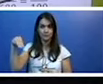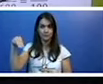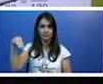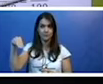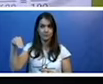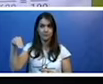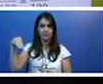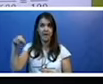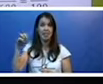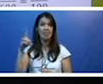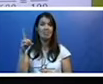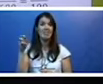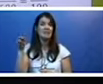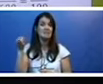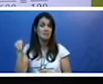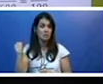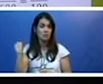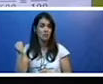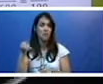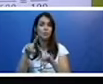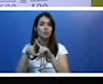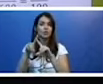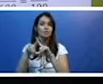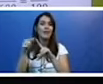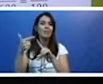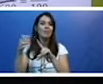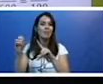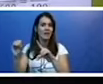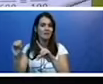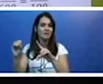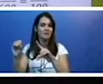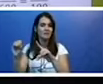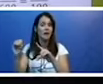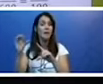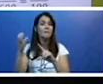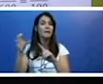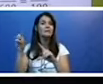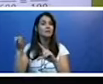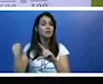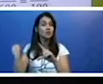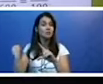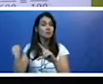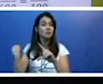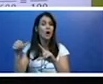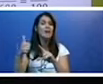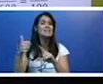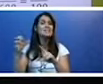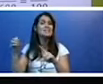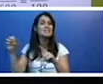para decímetro, multiplica por 10. Para centímetros, multiplica por 100.